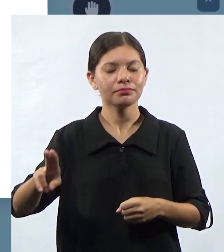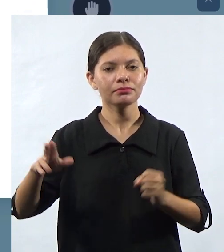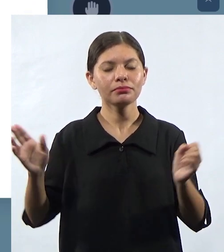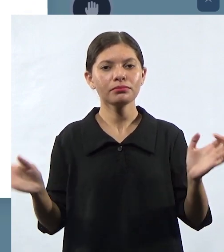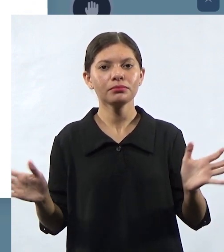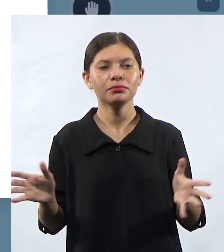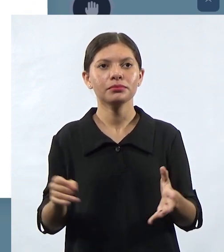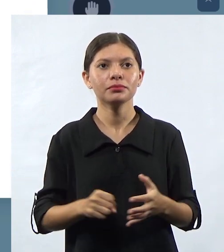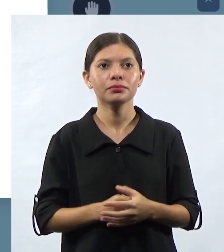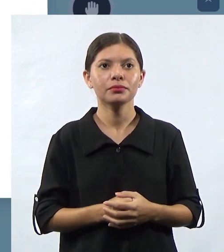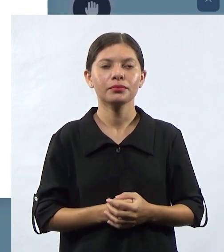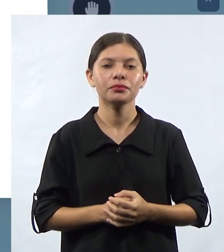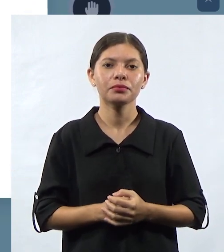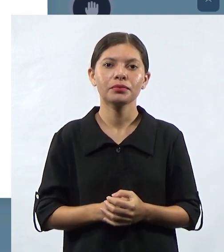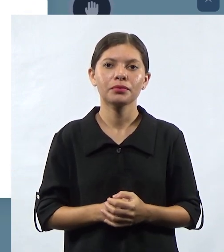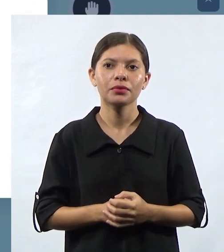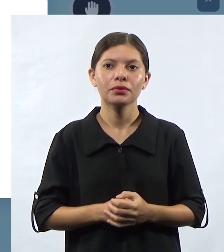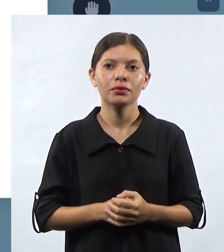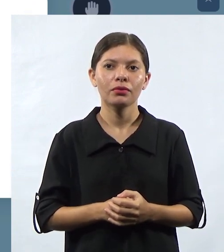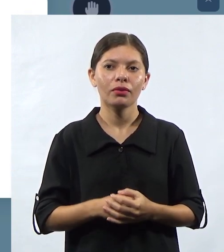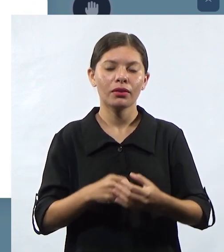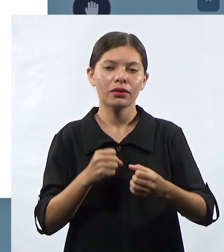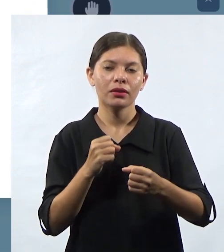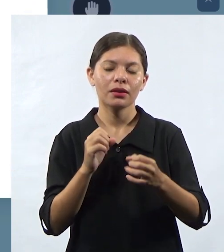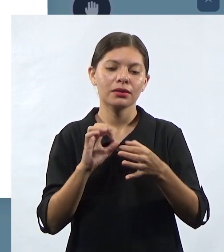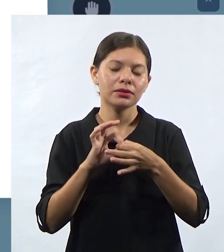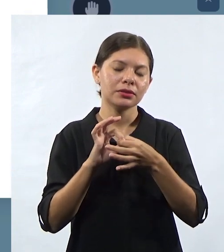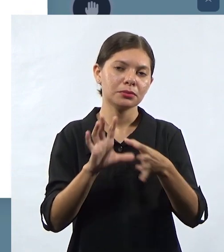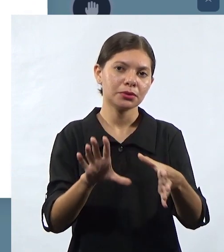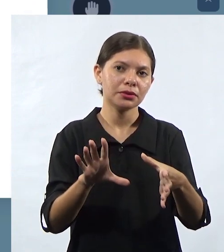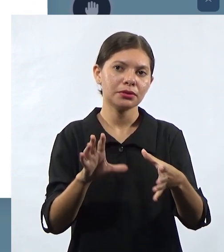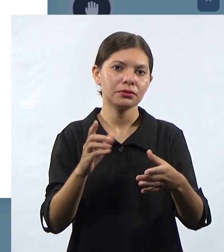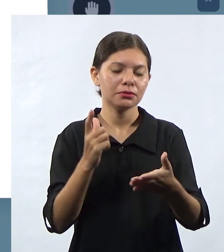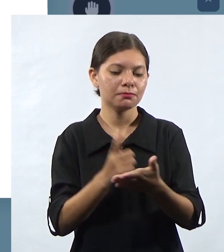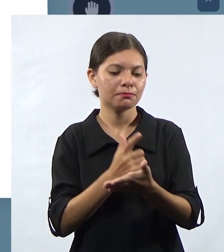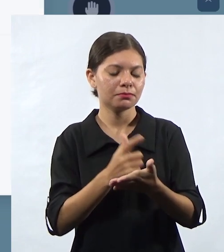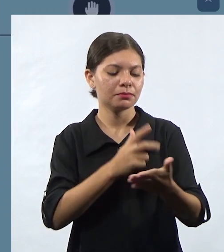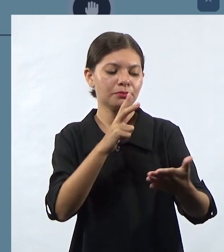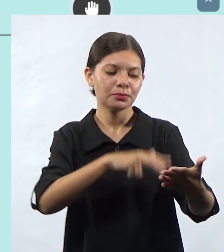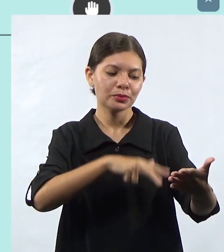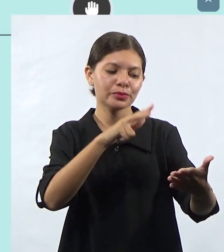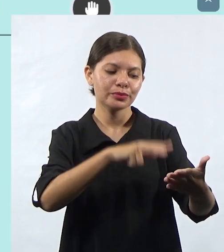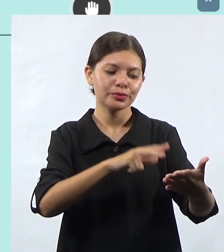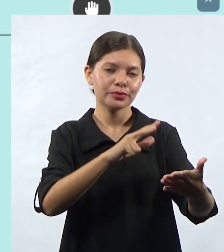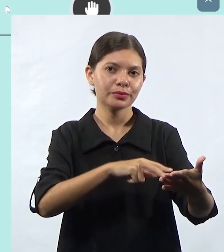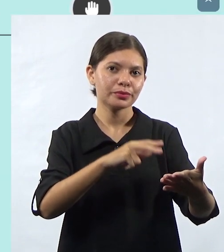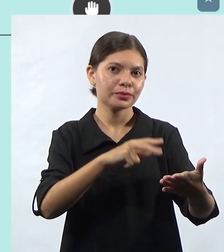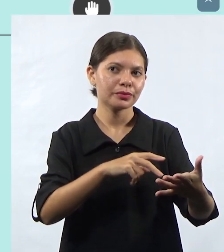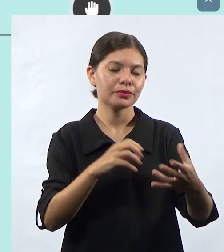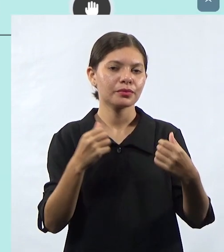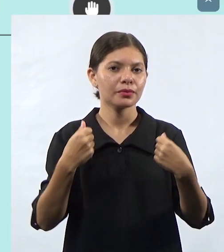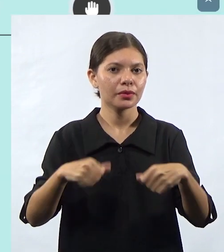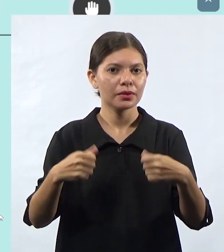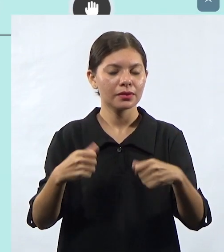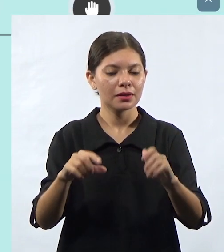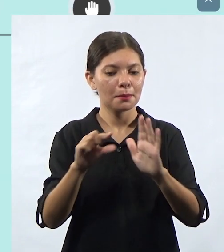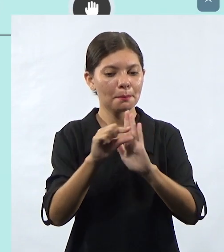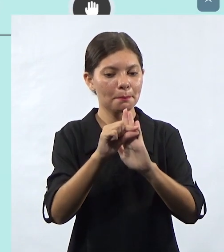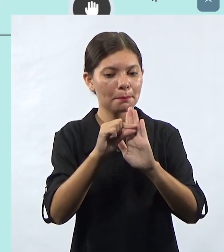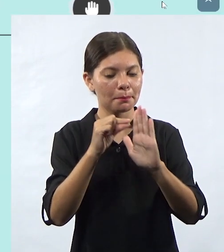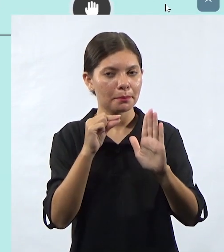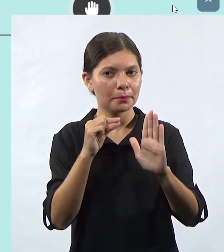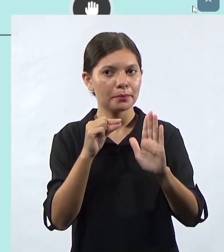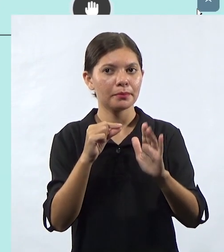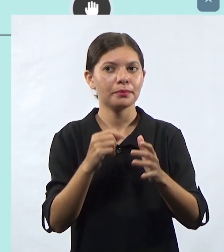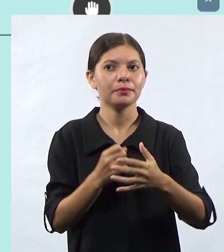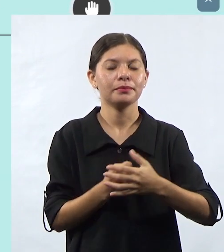consultar a biblioteca virtual, ele está disponível, você lê o livro na íntegra e pode fazer, inclusive, marcações no